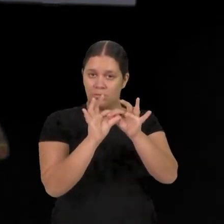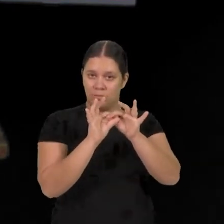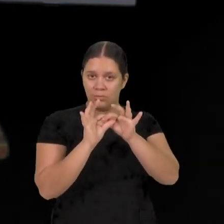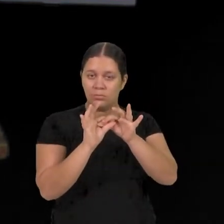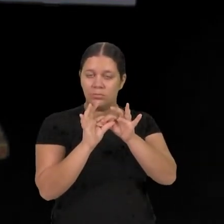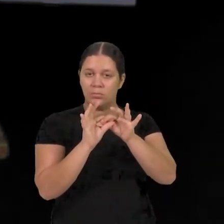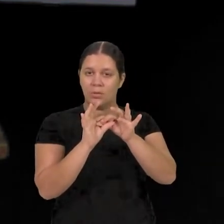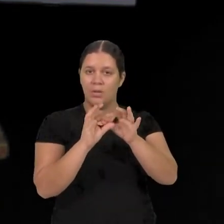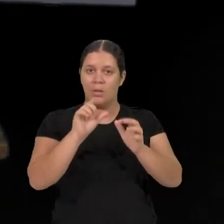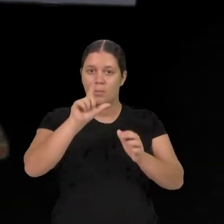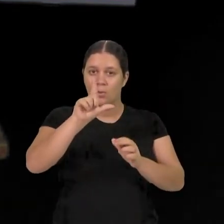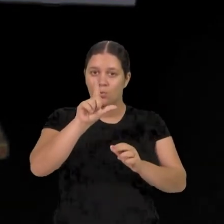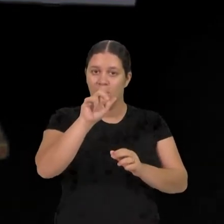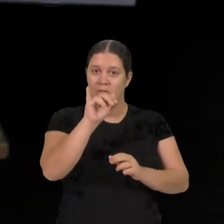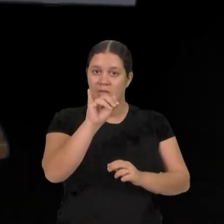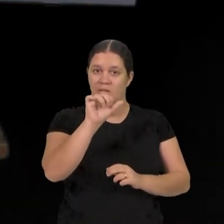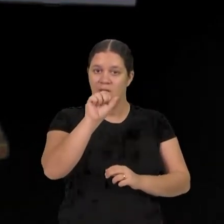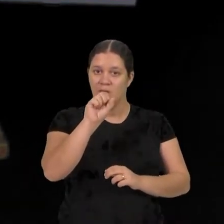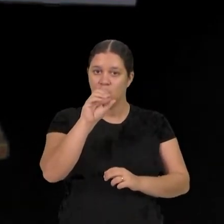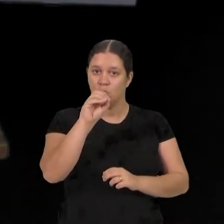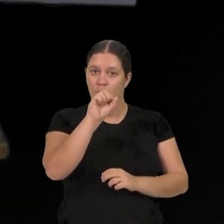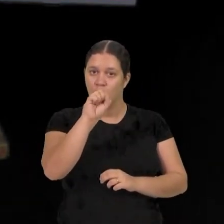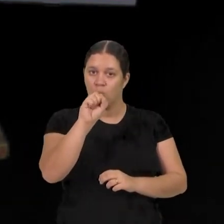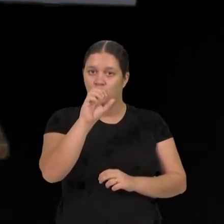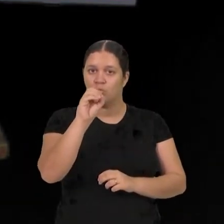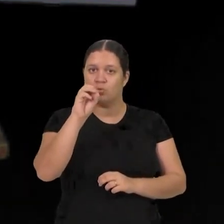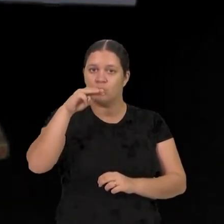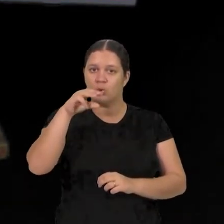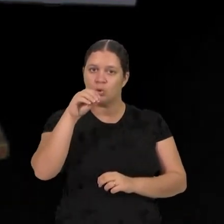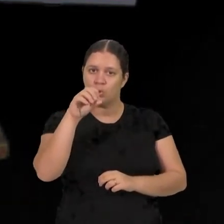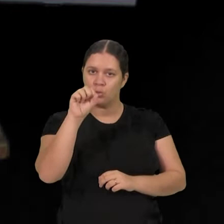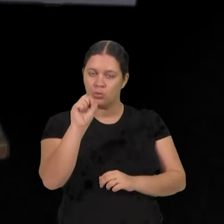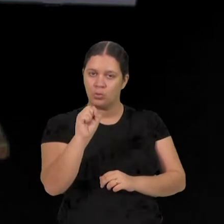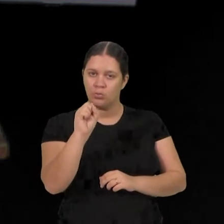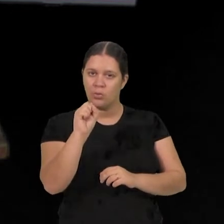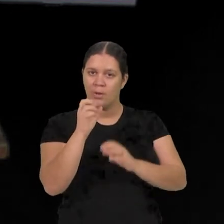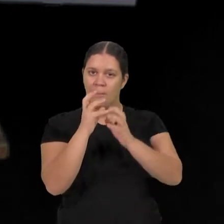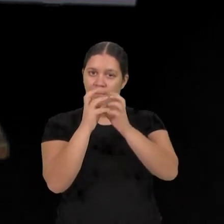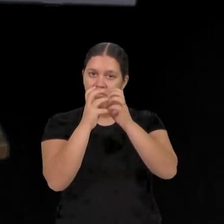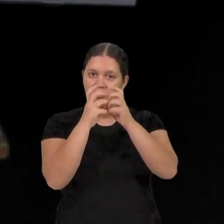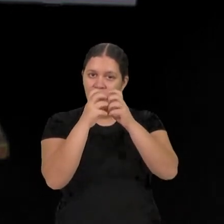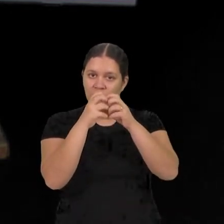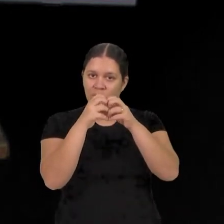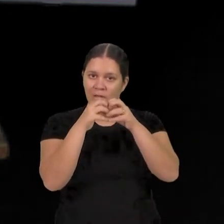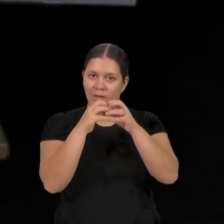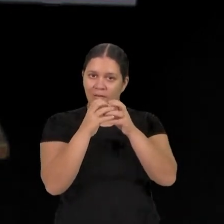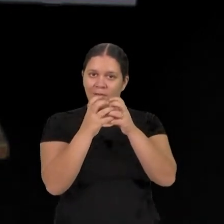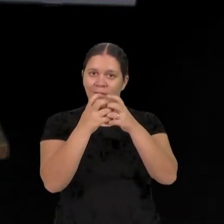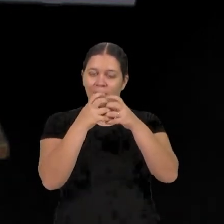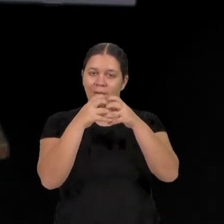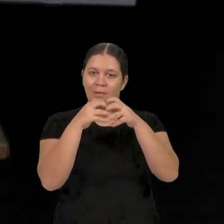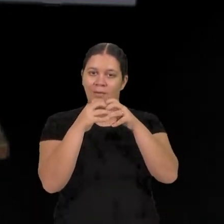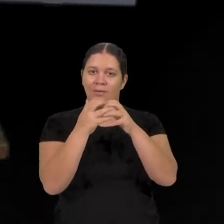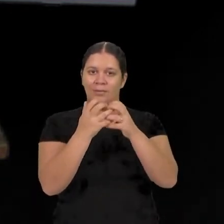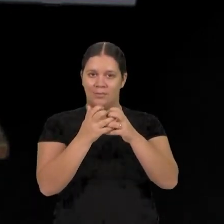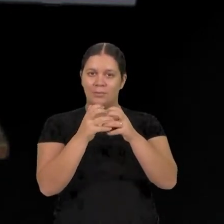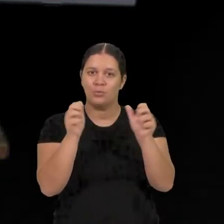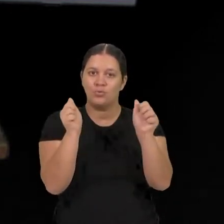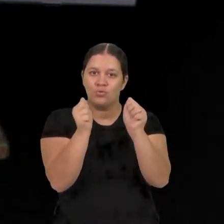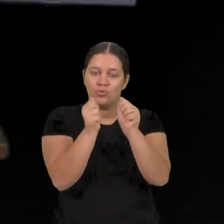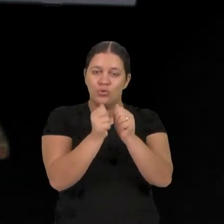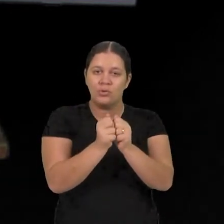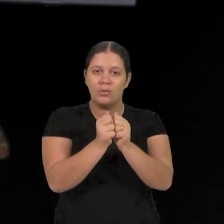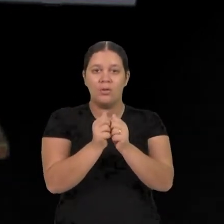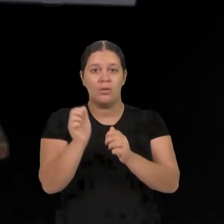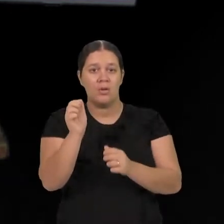Pelo lisossomo, certo? Esse lisossomo, ele digere esse material que foi englobado, o que puder ser